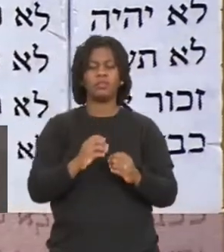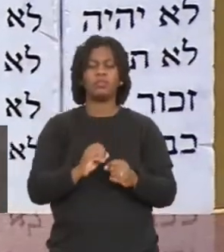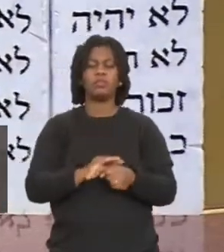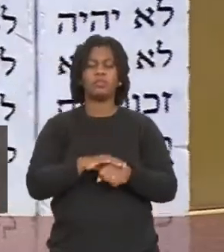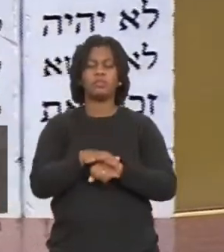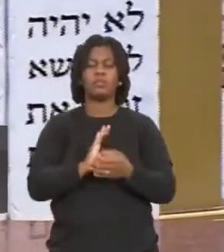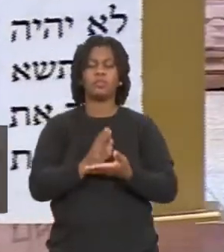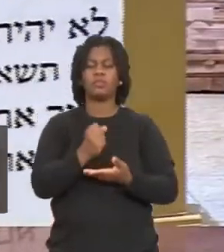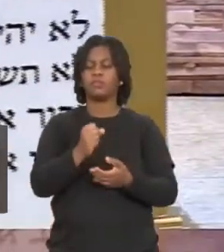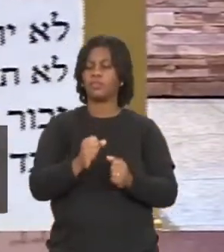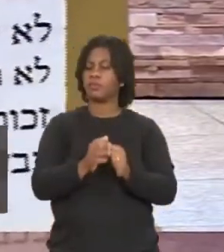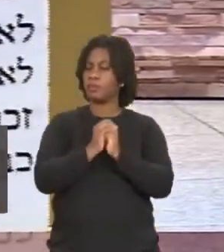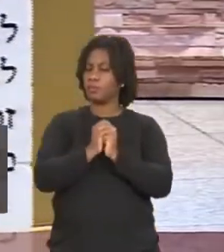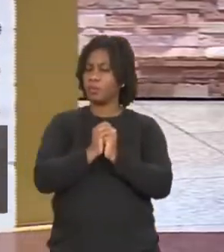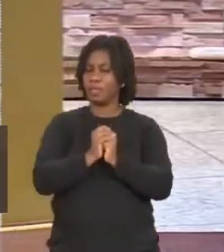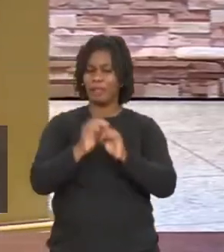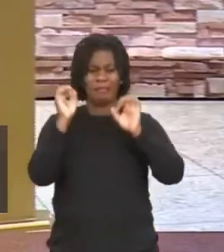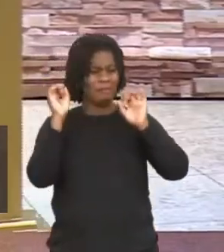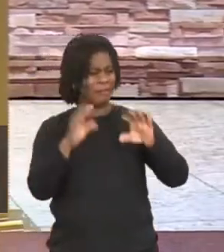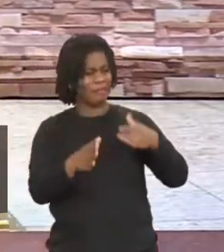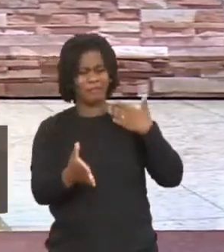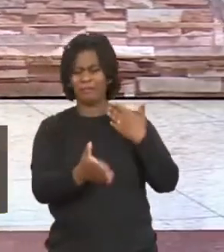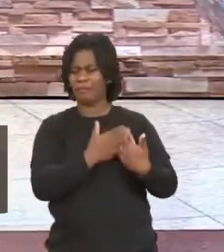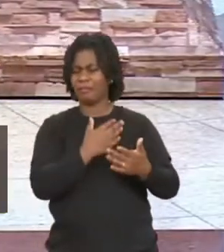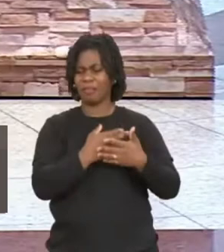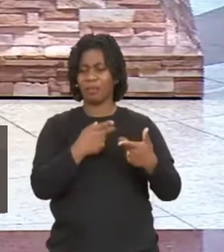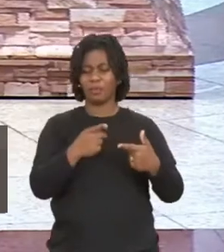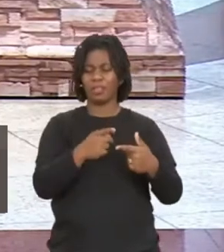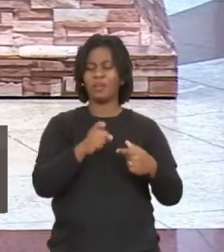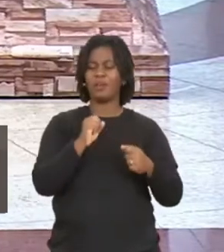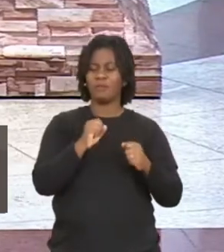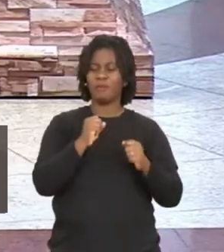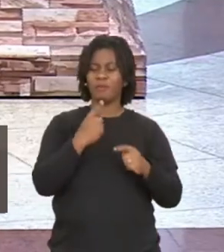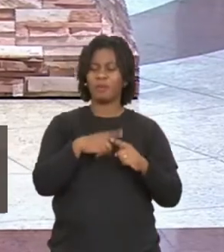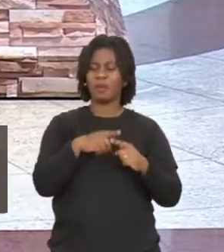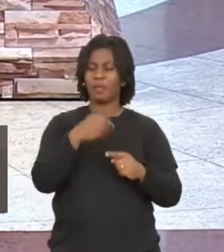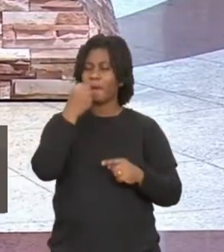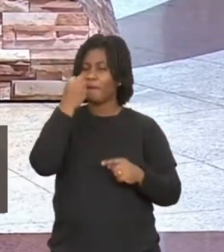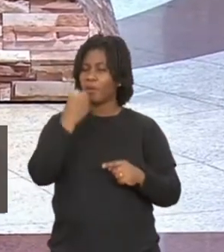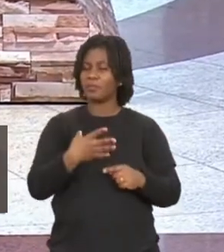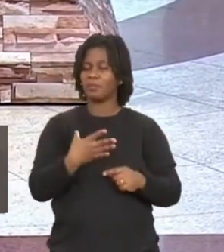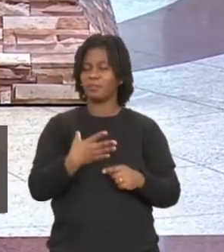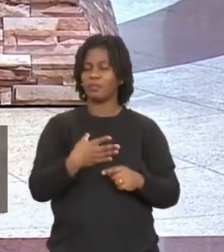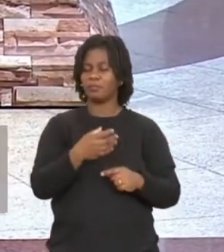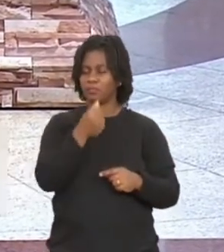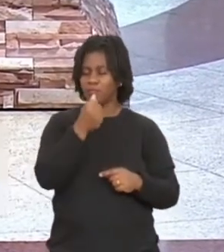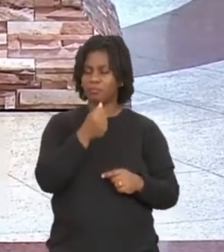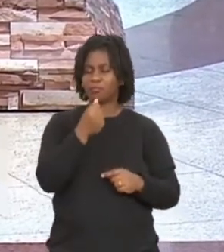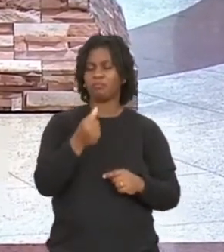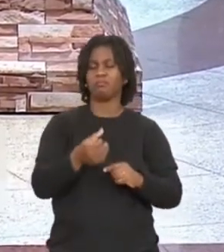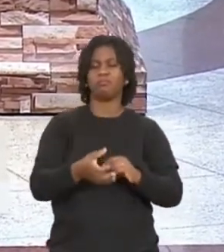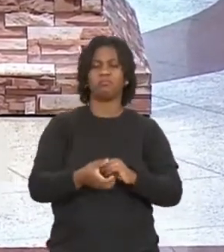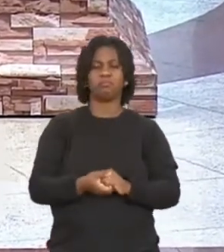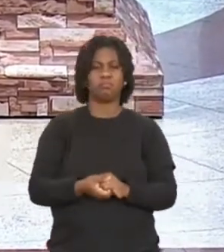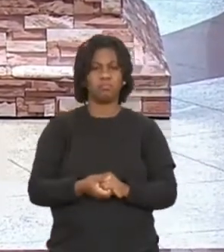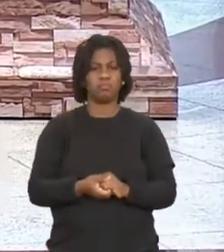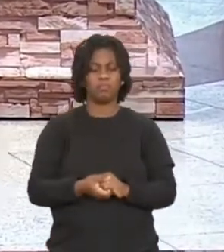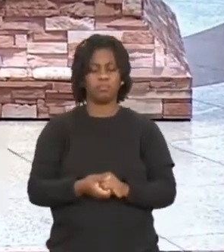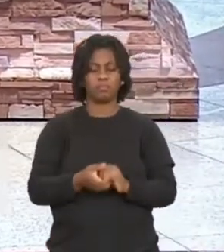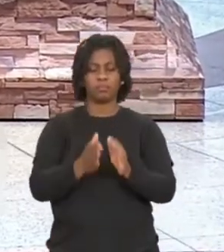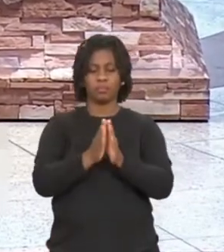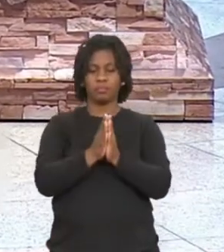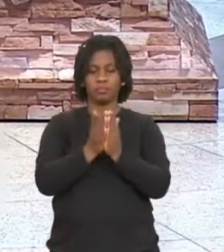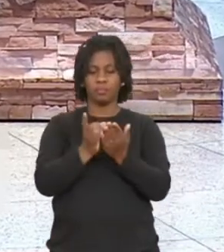Amém? Abra mão de qualquer coisa que vai valer a pena. Levante, por favor, a sua Bíblia. Feche os olhos. Aberta em